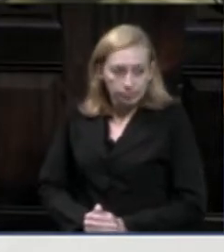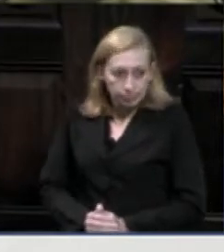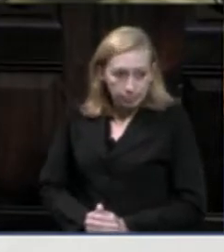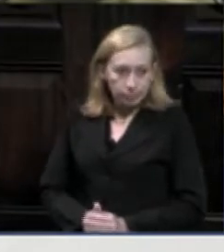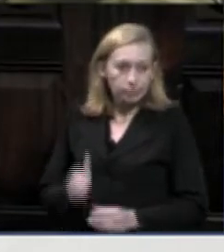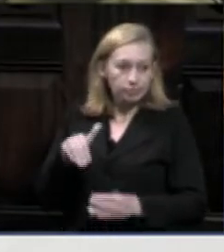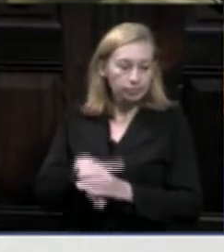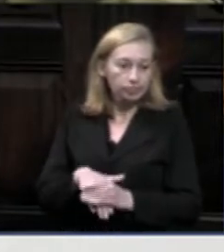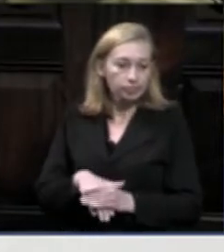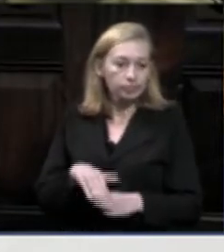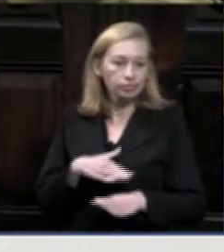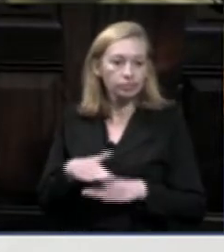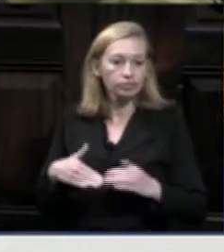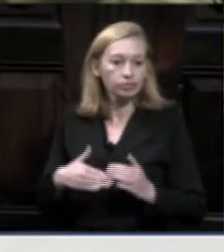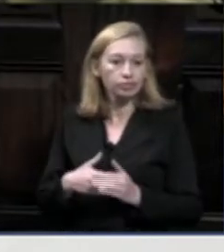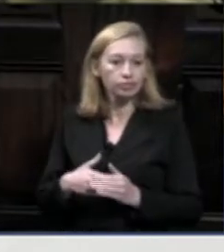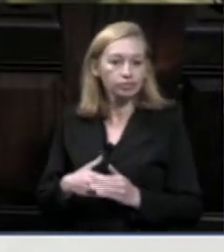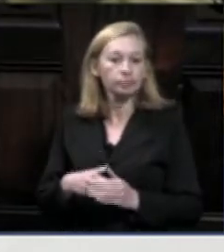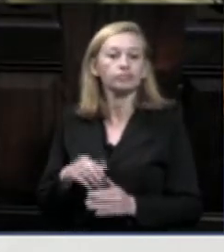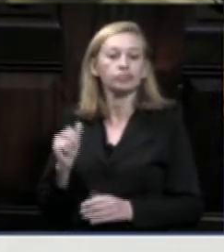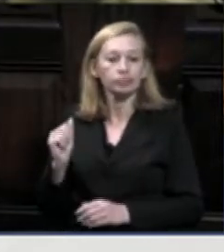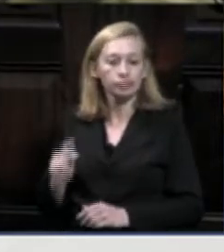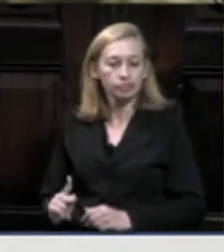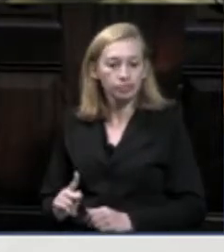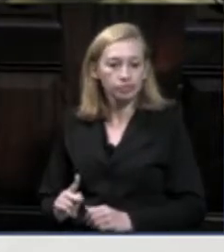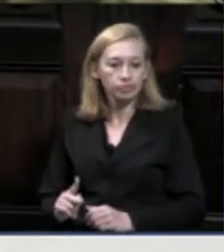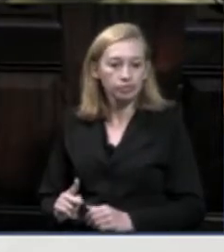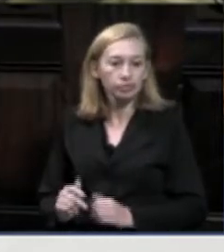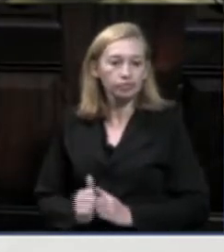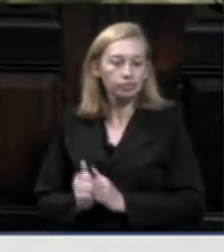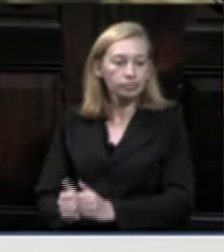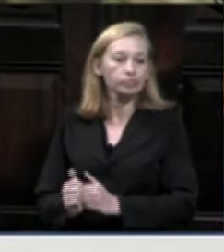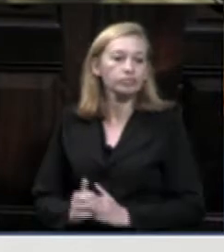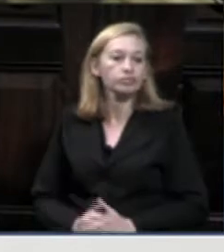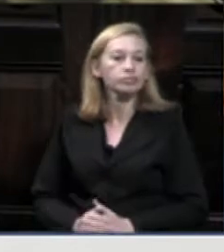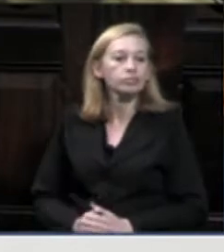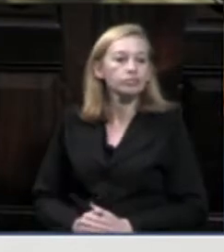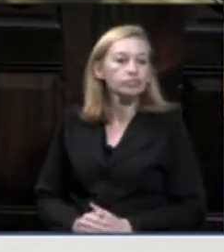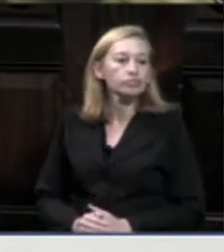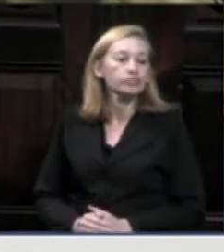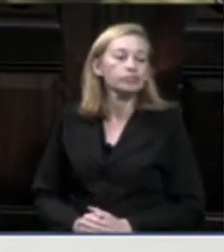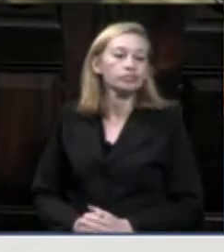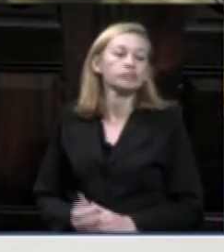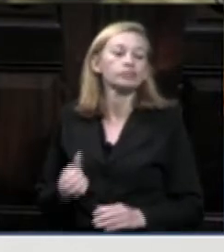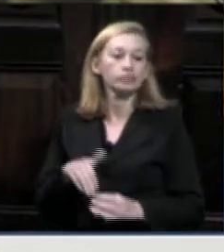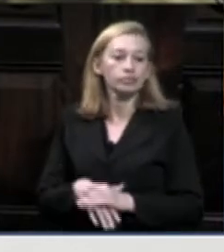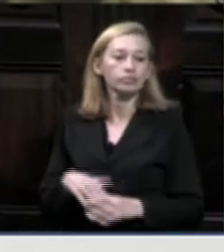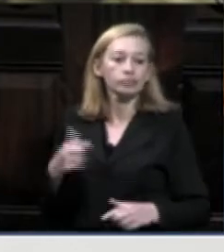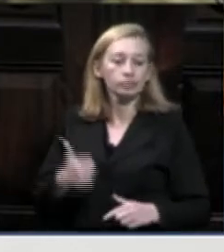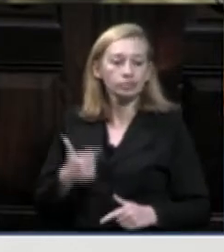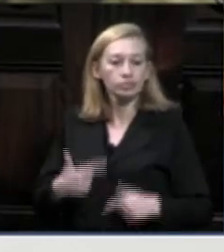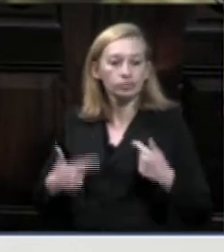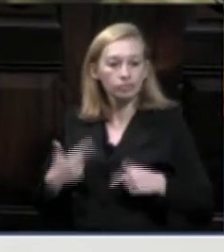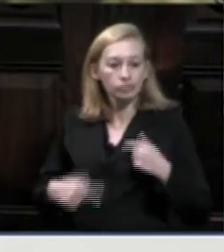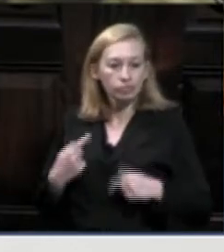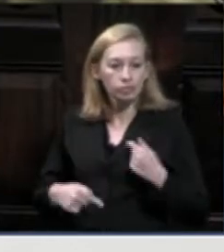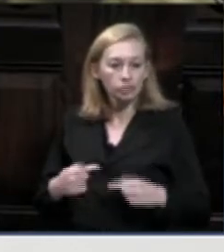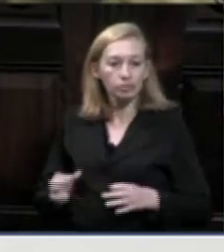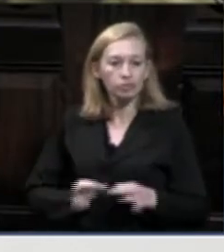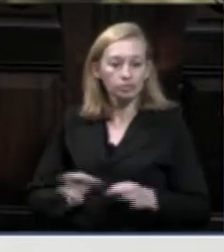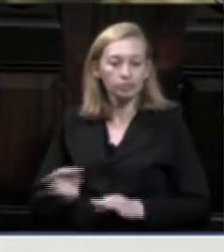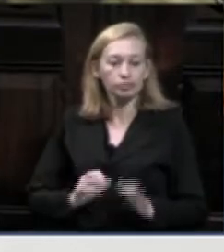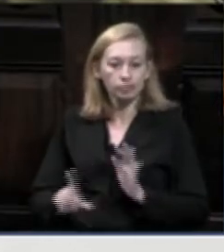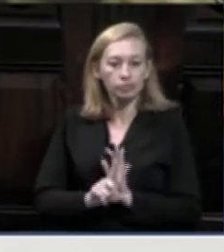Em votação, os senhores que aprovam isso como estão, aprovado, vai autógrafo. Em votação, em segunda discussão, redação do vencido. Projeto de